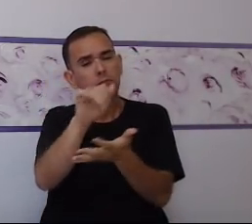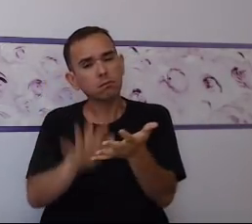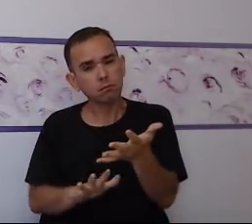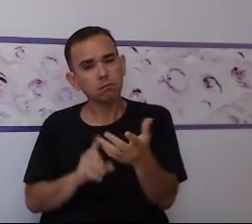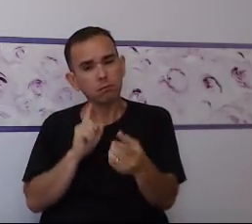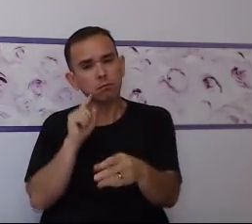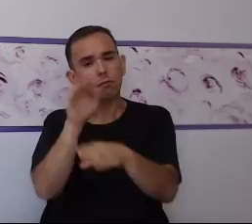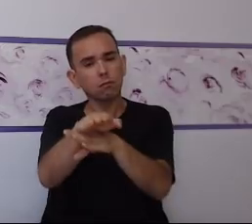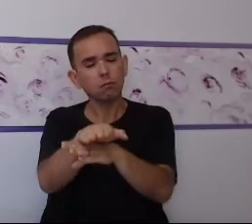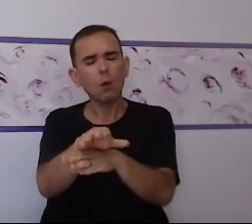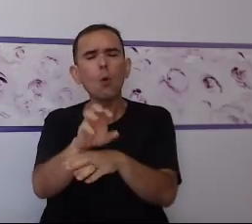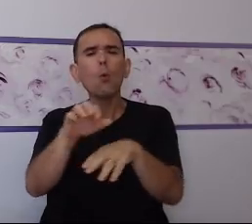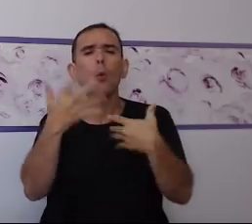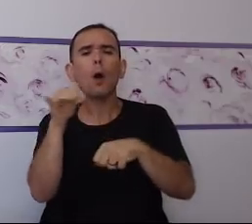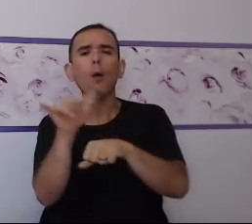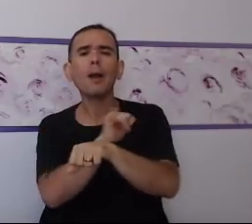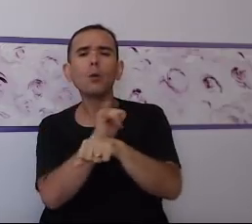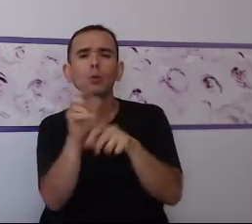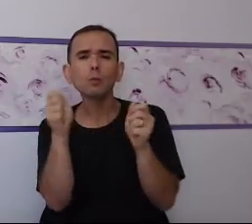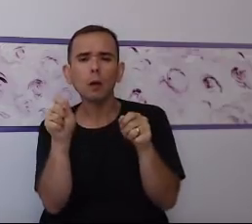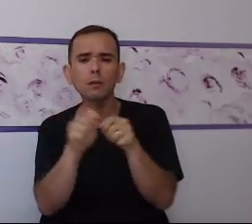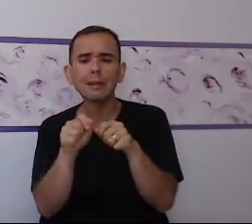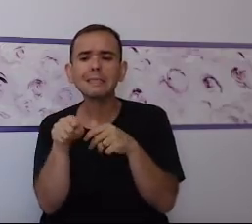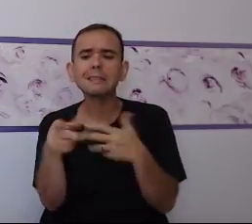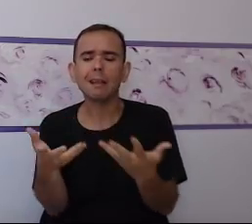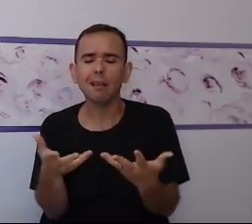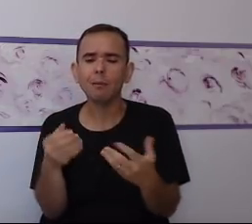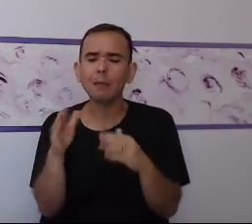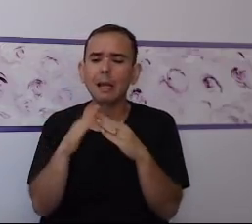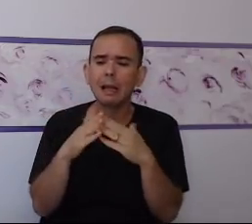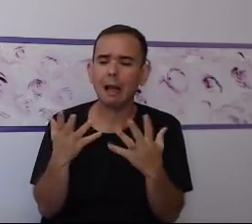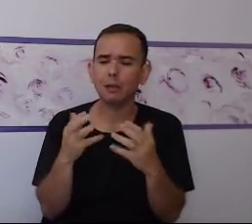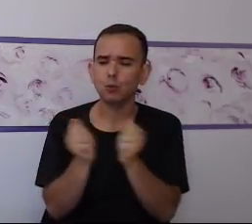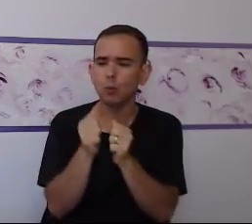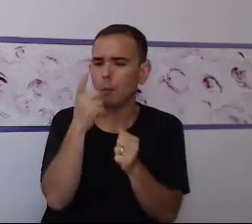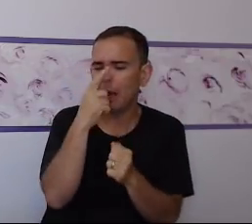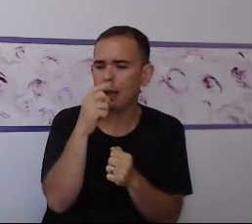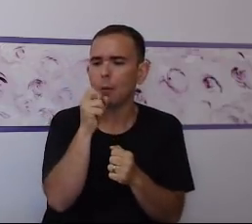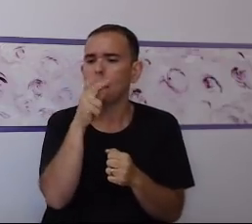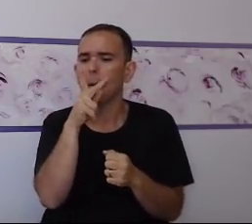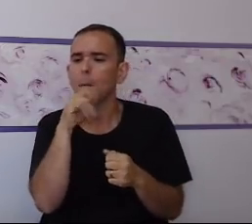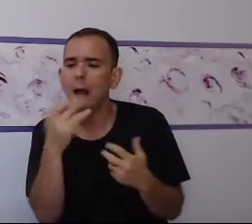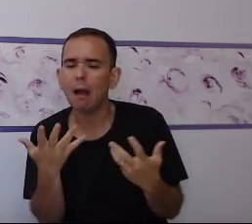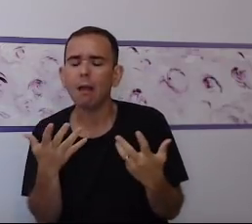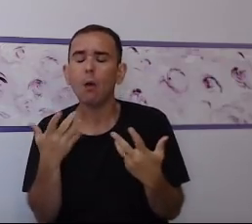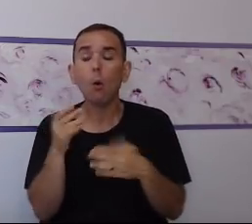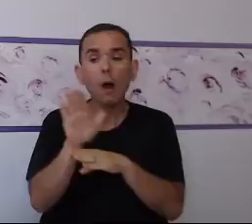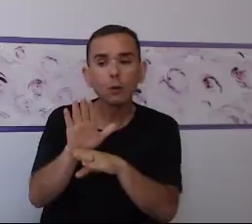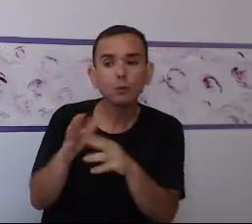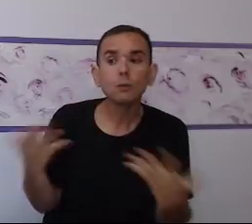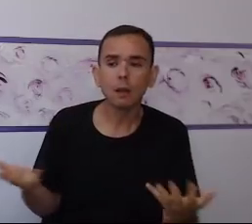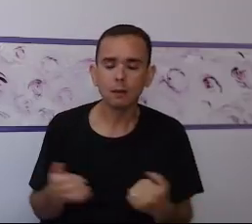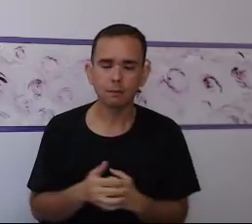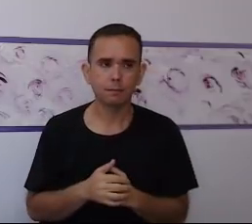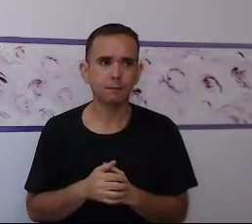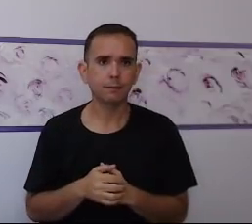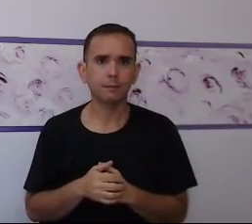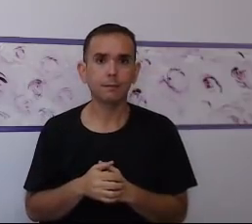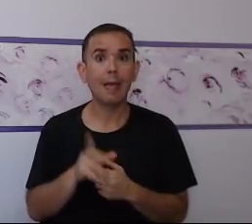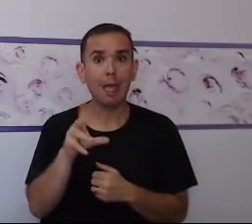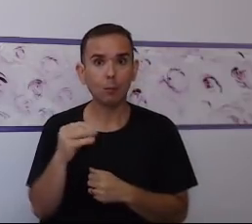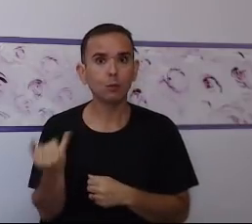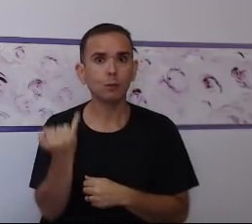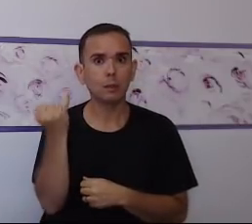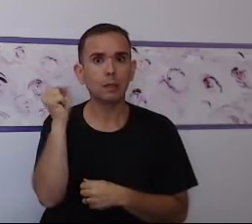qual o recurso que ele vai precisar para desempenhar aquela atividade em casa, com a mãe, com o pai, quem está auxiliando, né? Então, assim, isso é